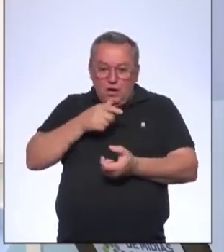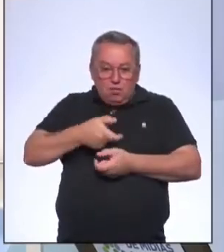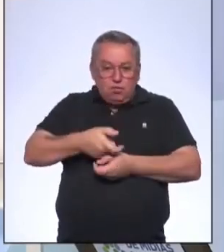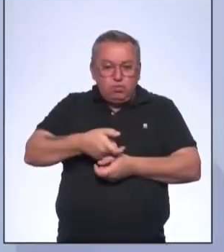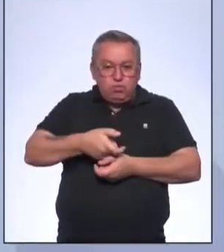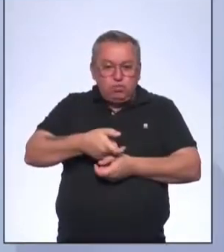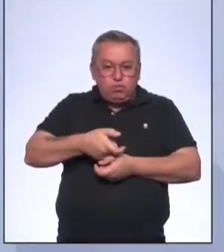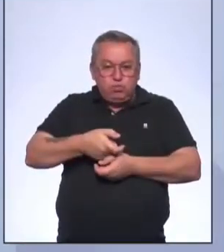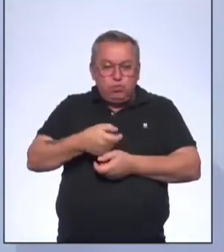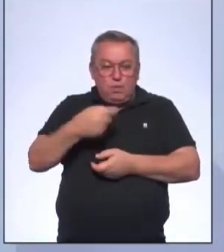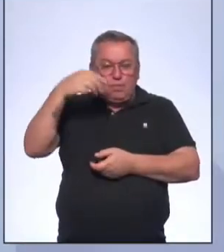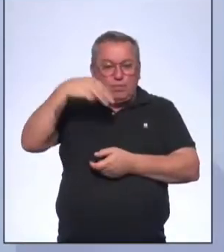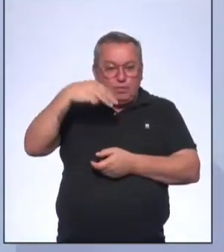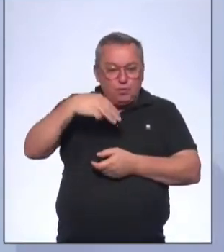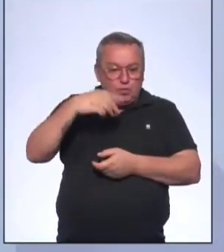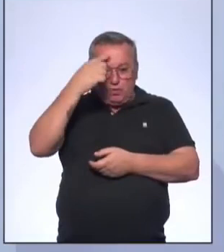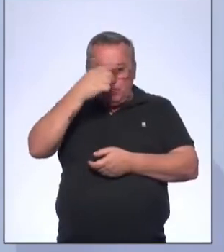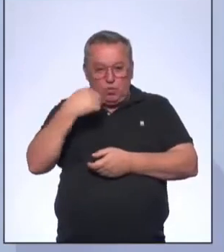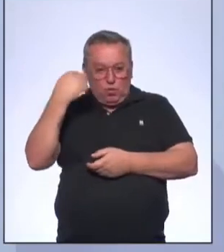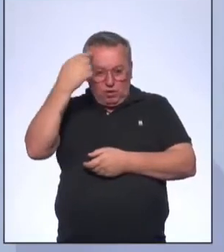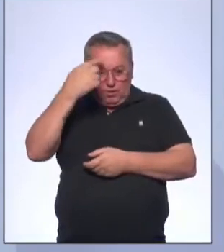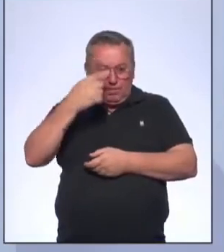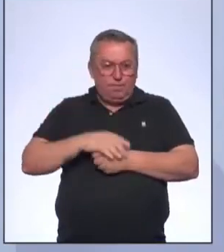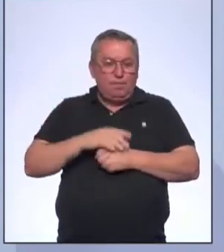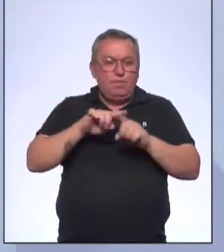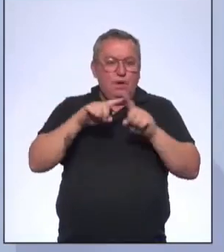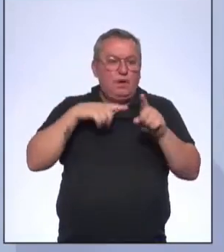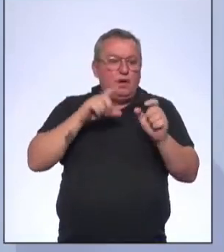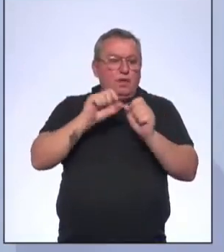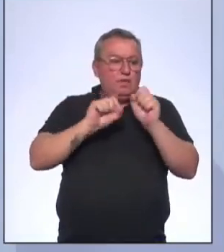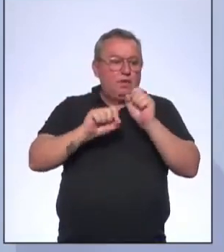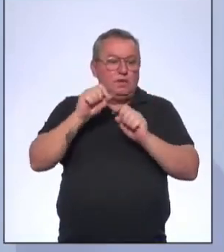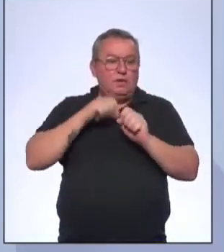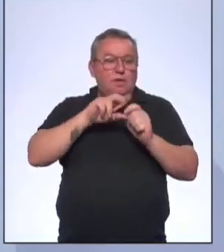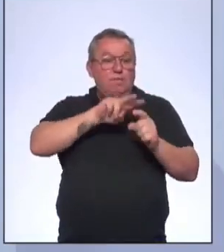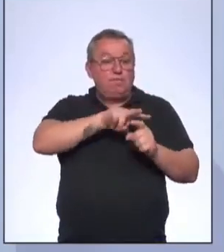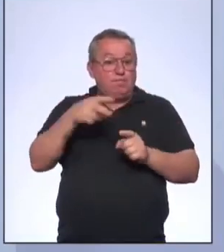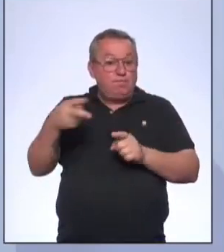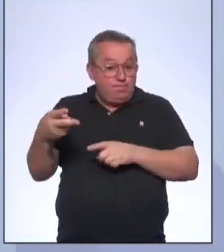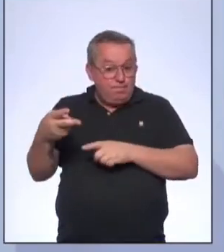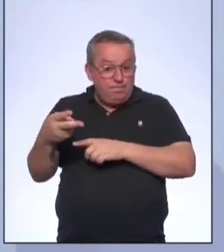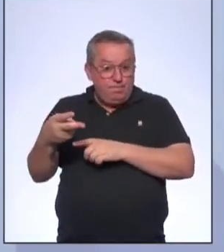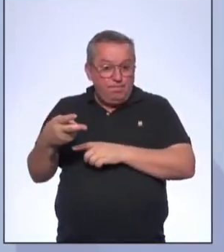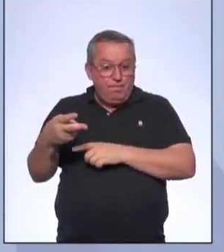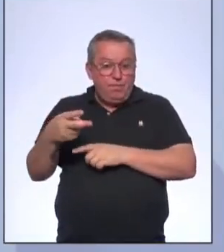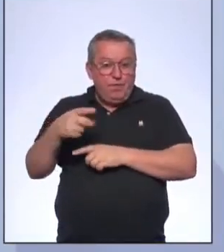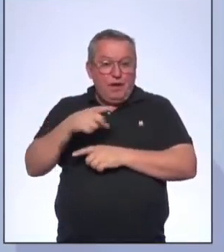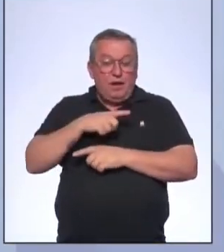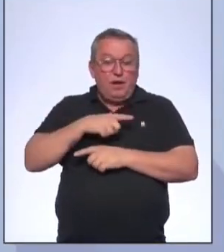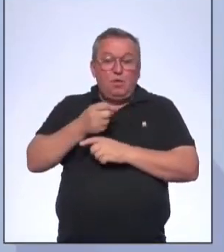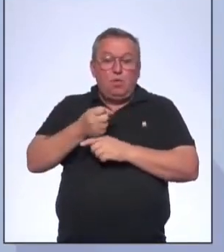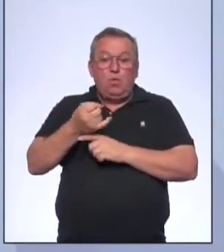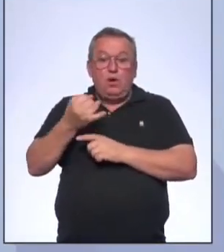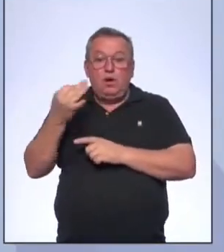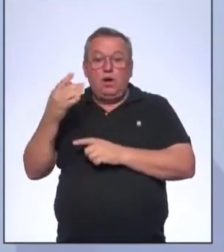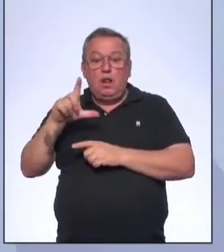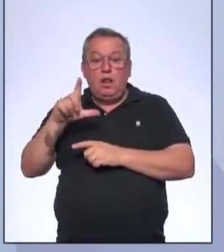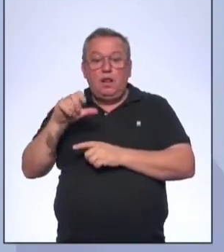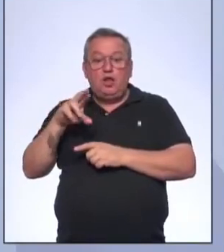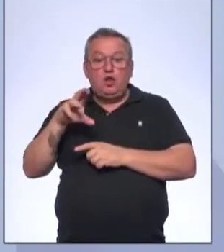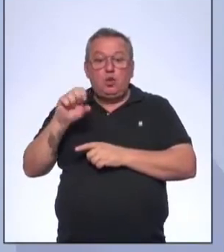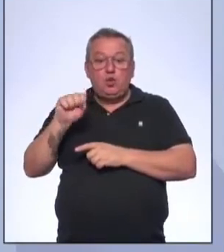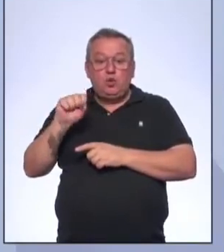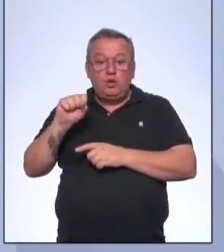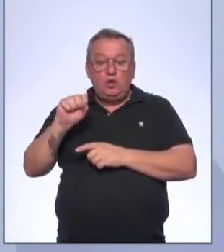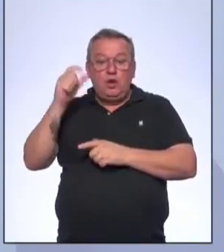tá ok? Se fosse por hora, era só dividir tranquilamente, mas tem que fazer essa conversão. Então, aqui nós temos a quantidade de